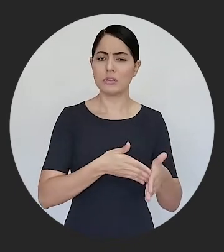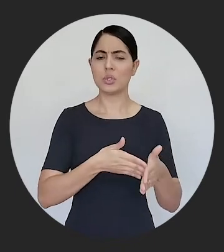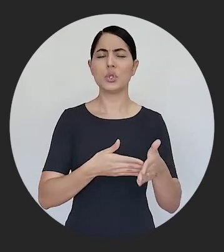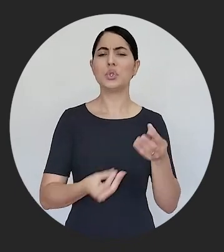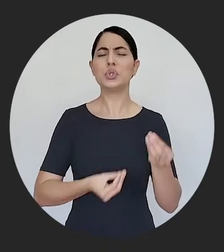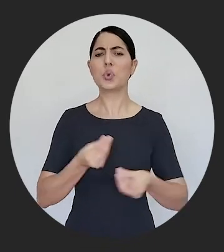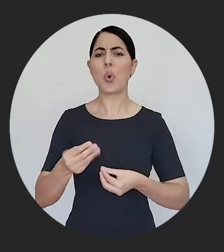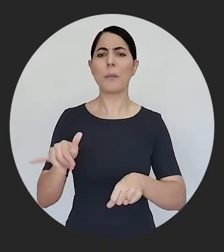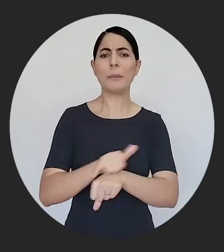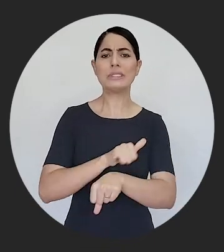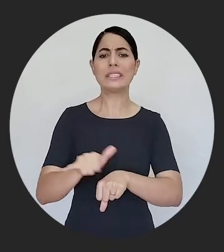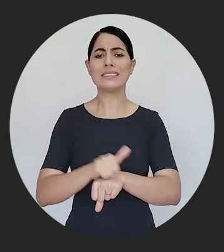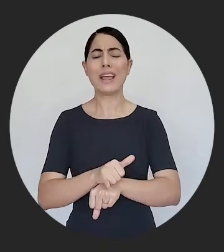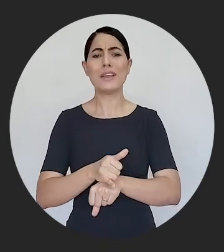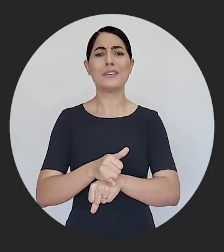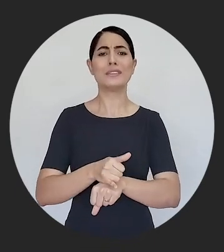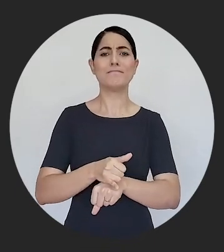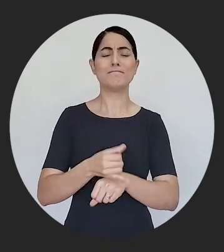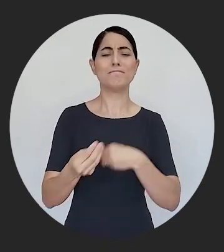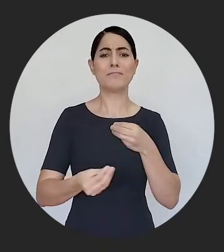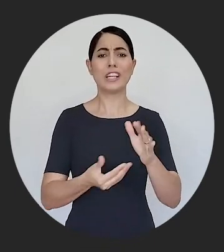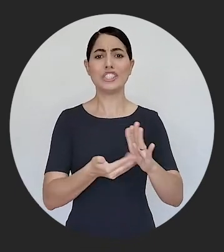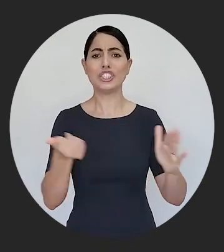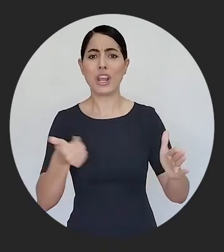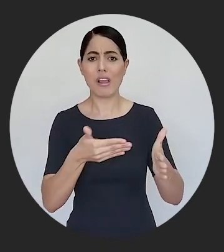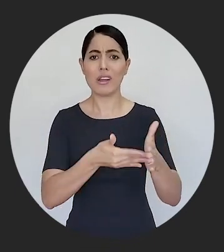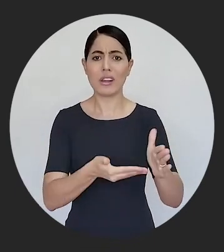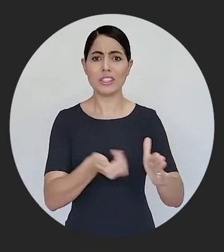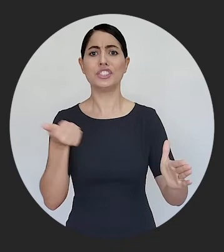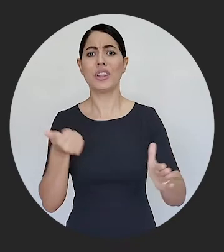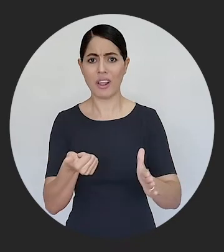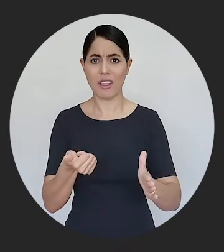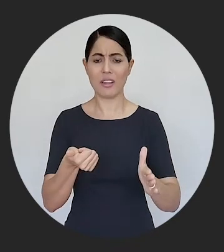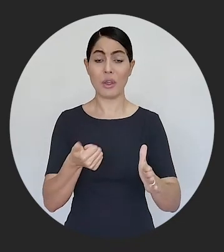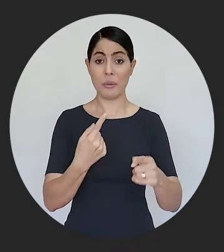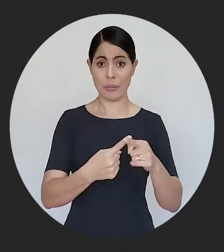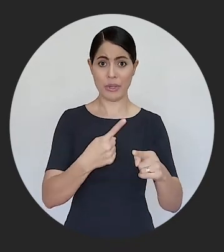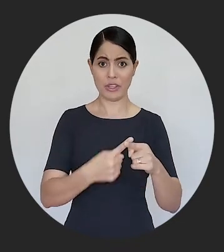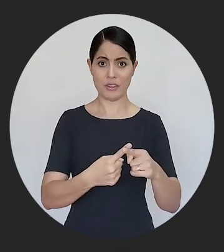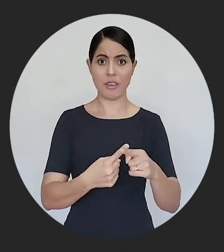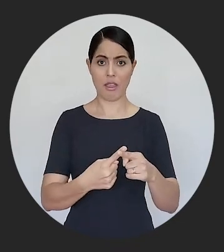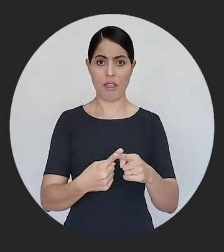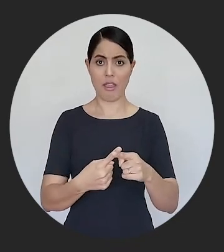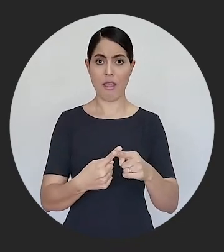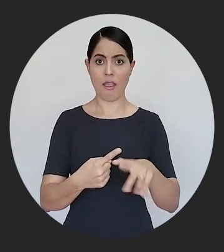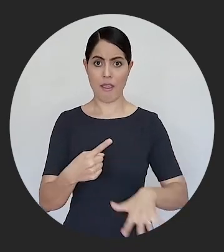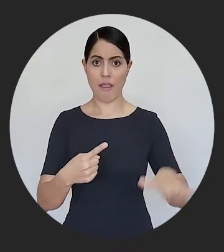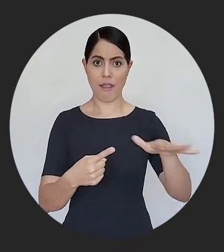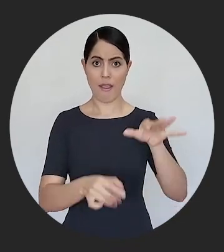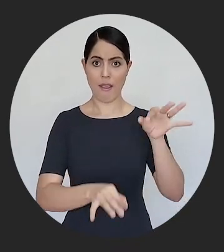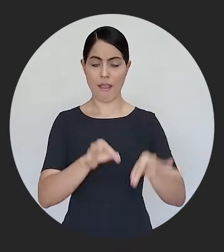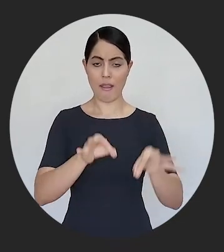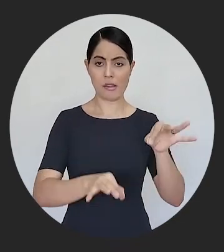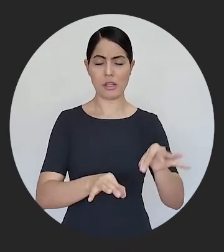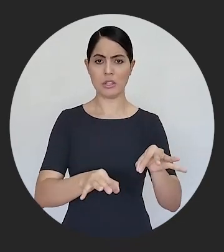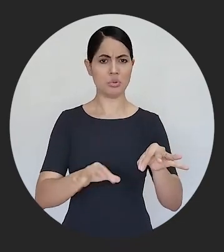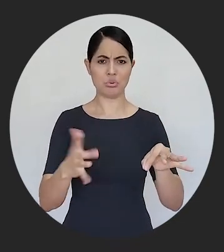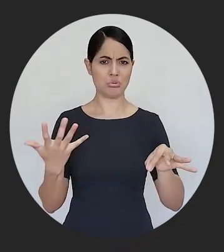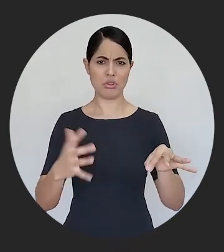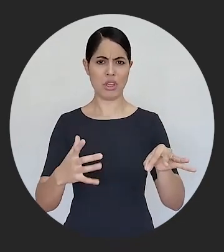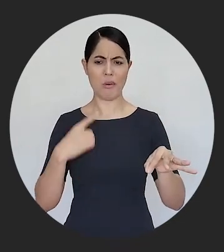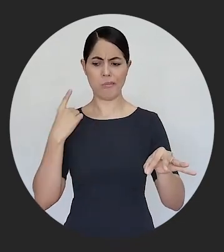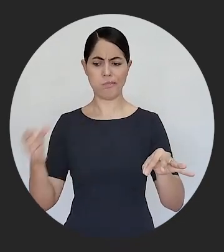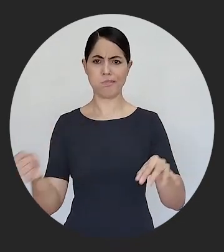um movimento crescente no sentido de excluir, de certa forma, a nossa participação